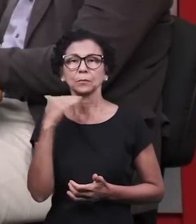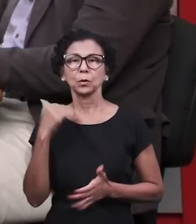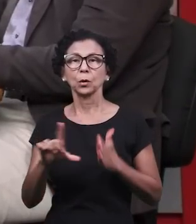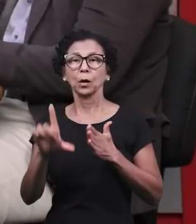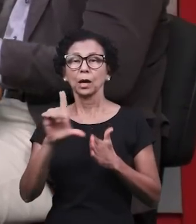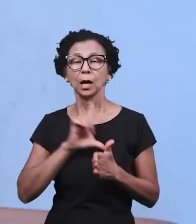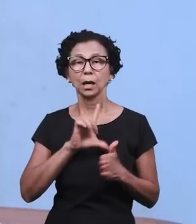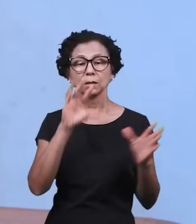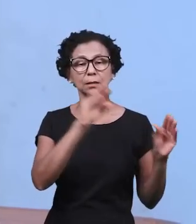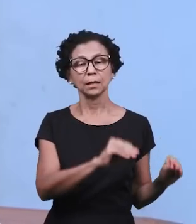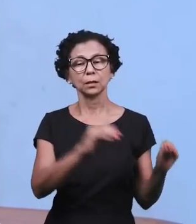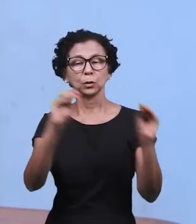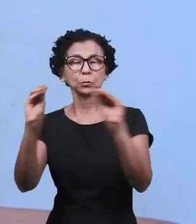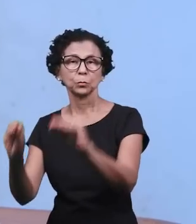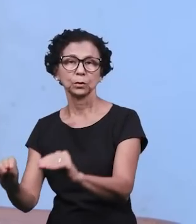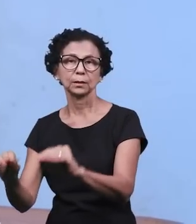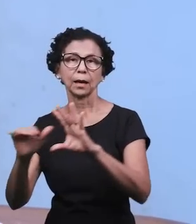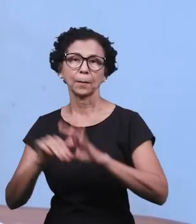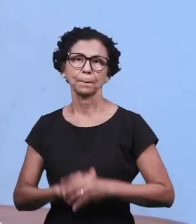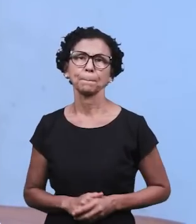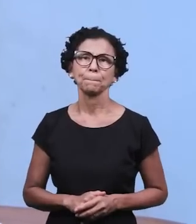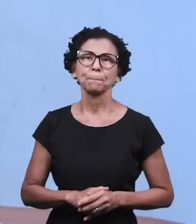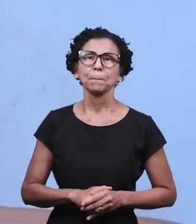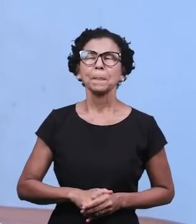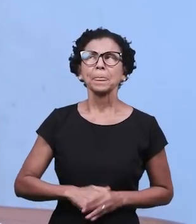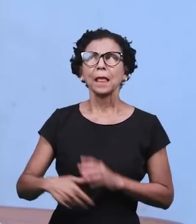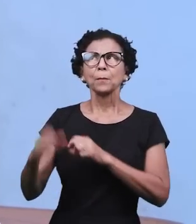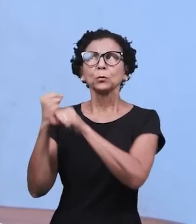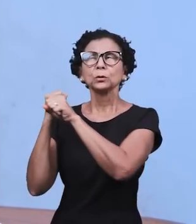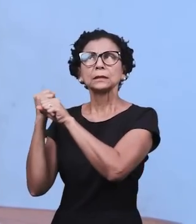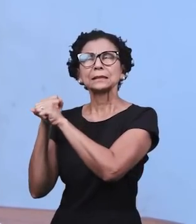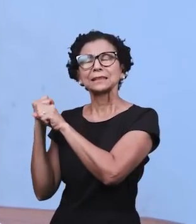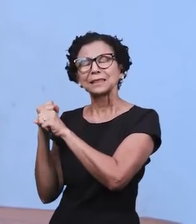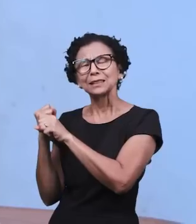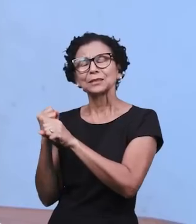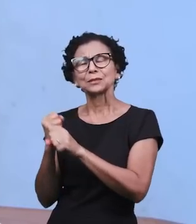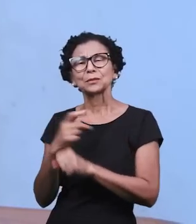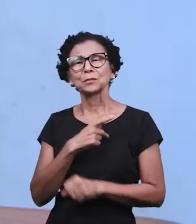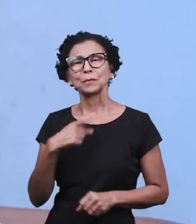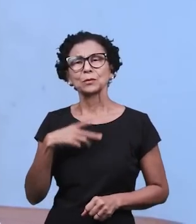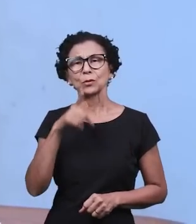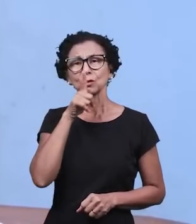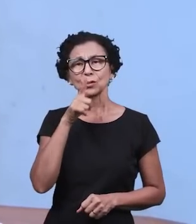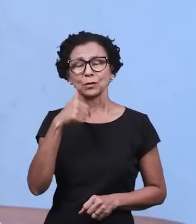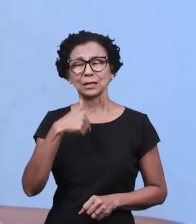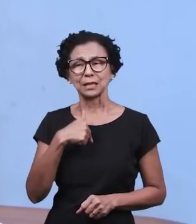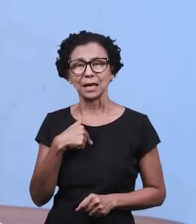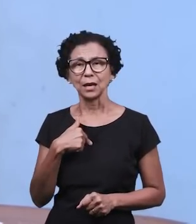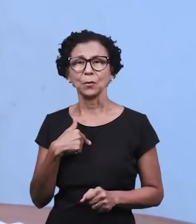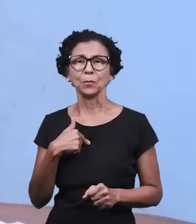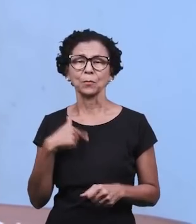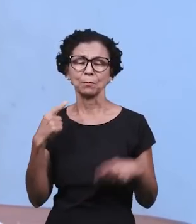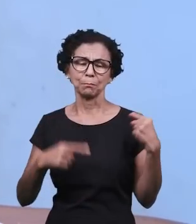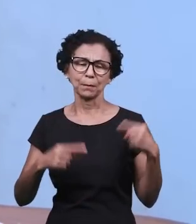assim: então saiu da terra dos caldeus. Eu vou ter que voltar uns versos